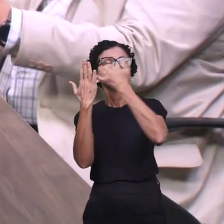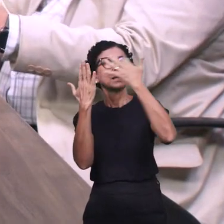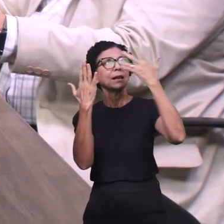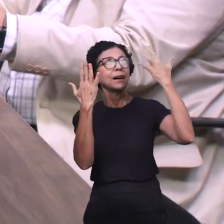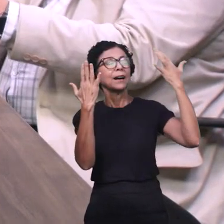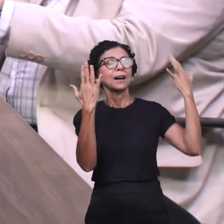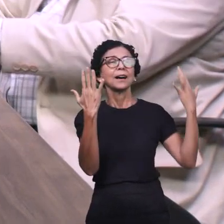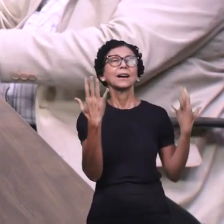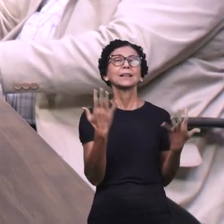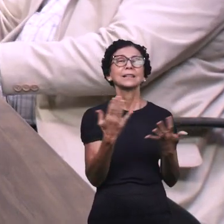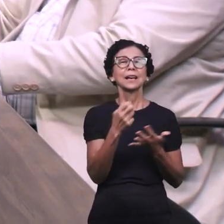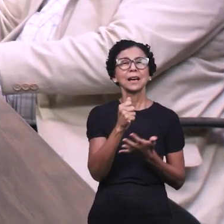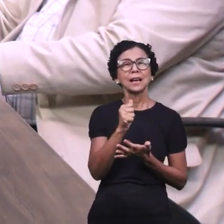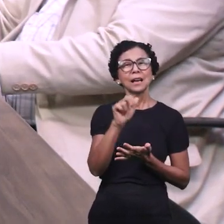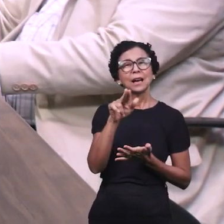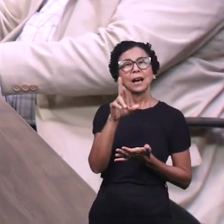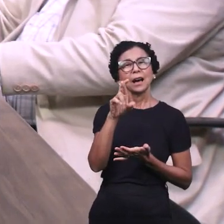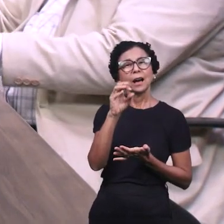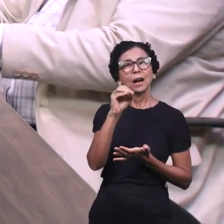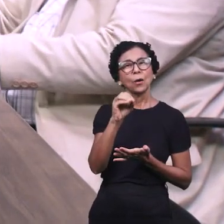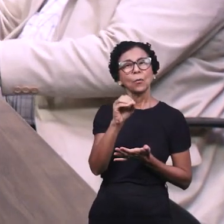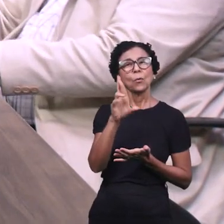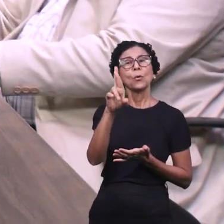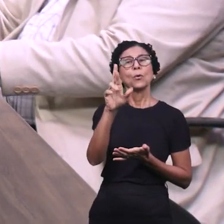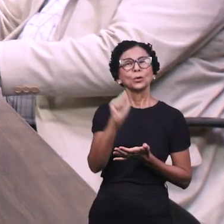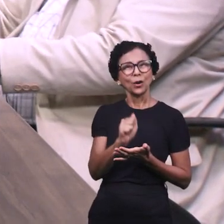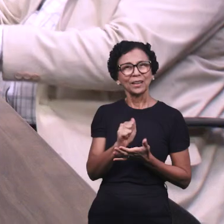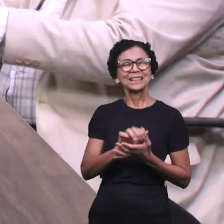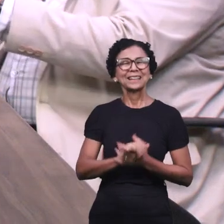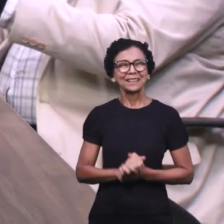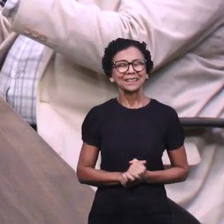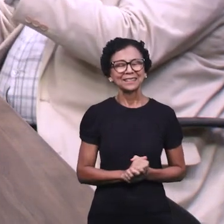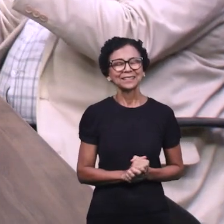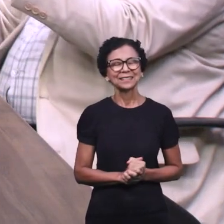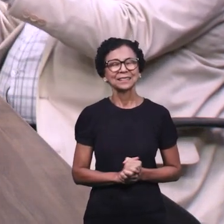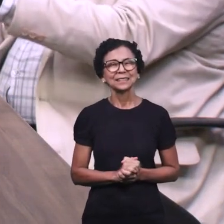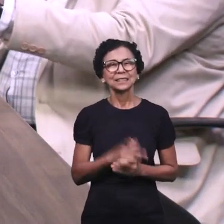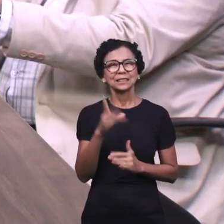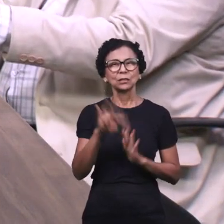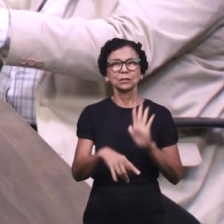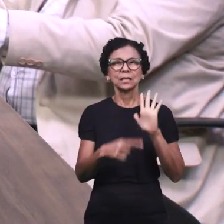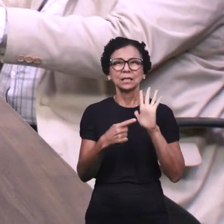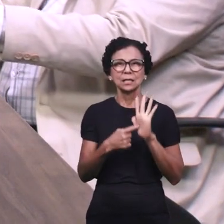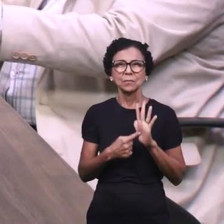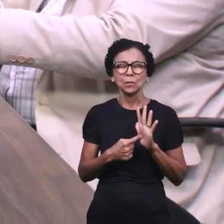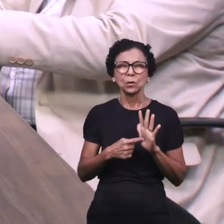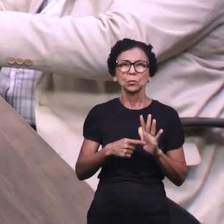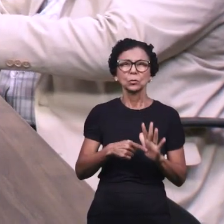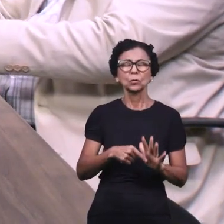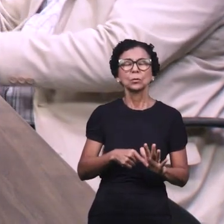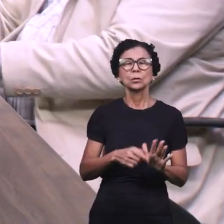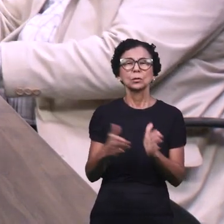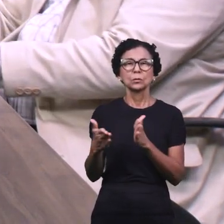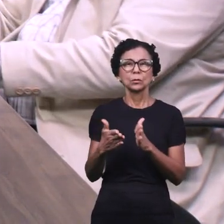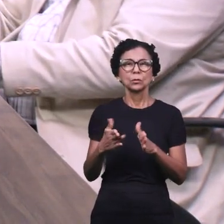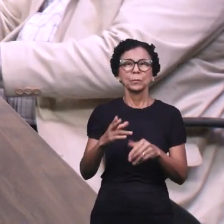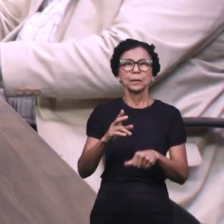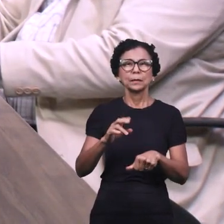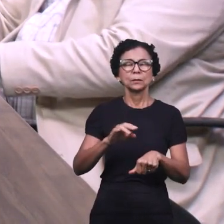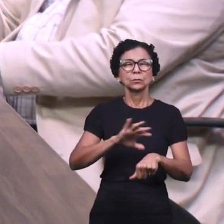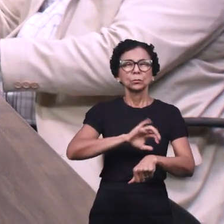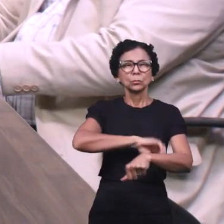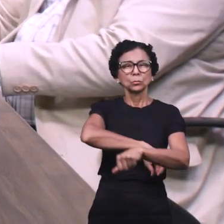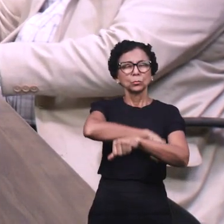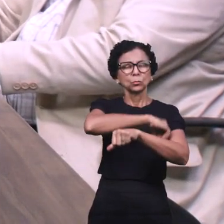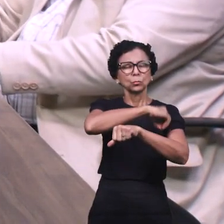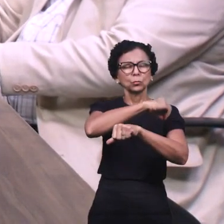O sol não te molestará de dia, nem a lua de noite. Ou seja, tudo isso que acontece, Deus faz de forma perfeita para